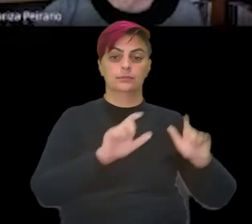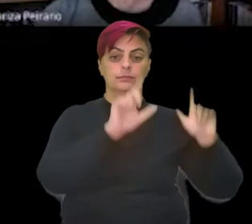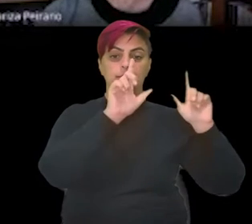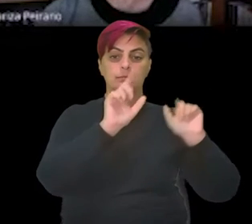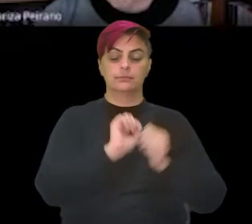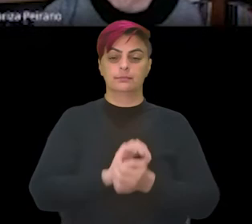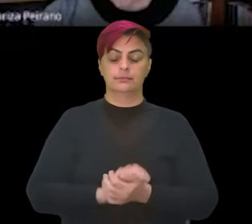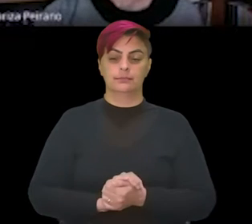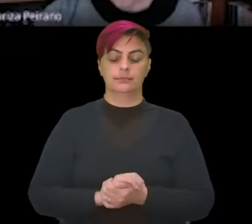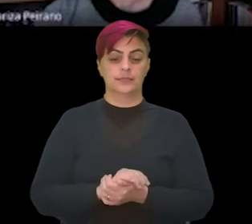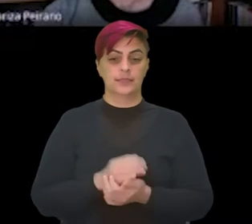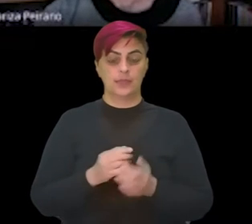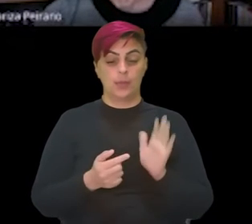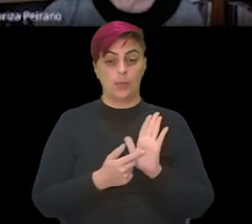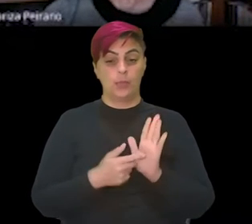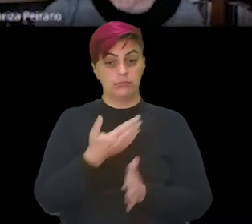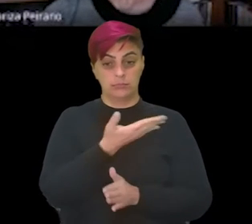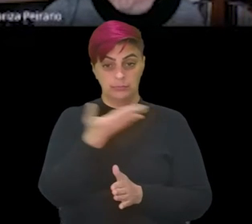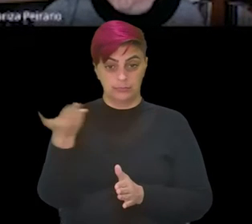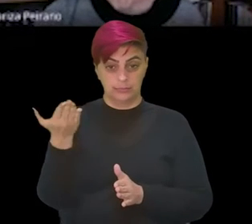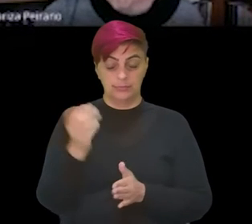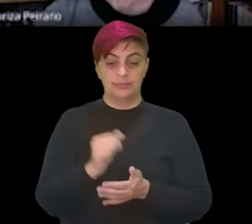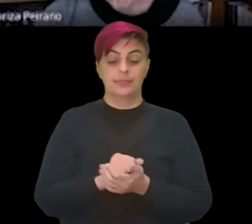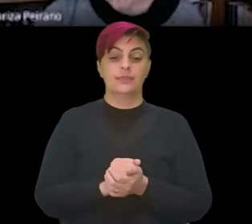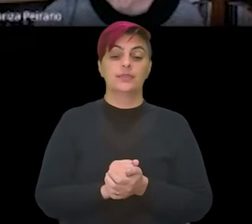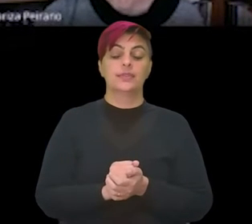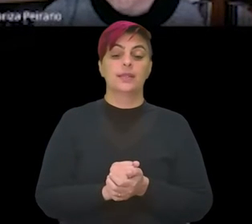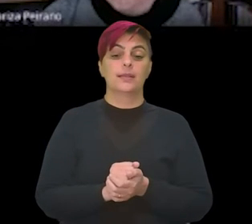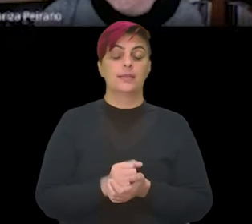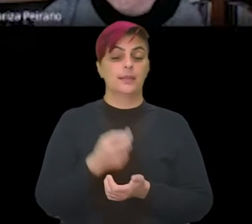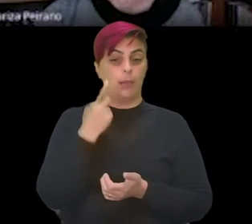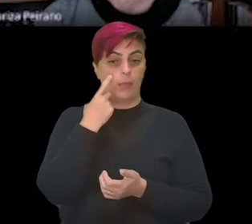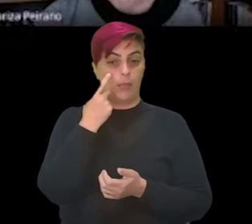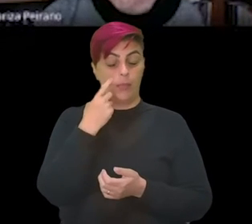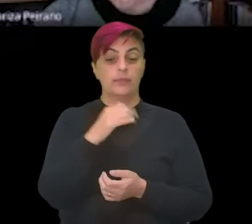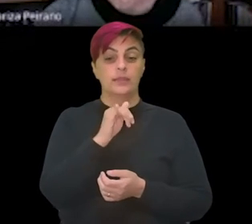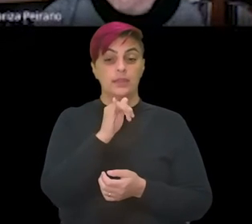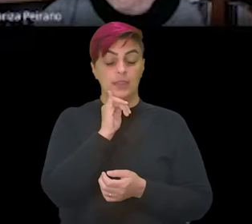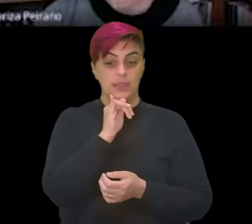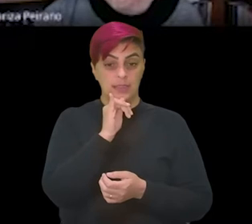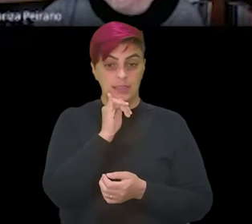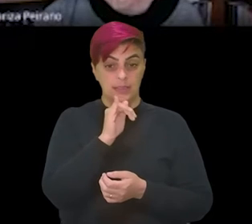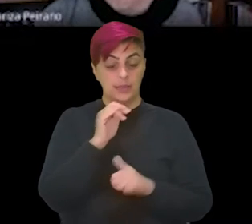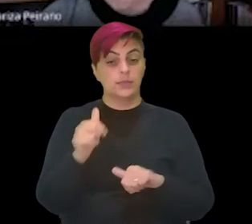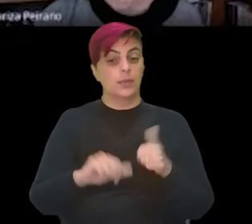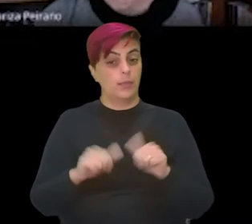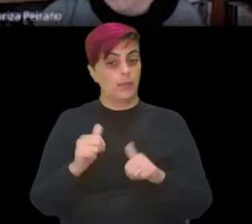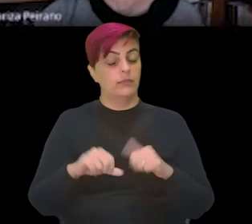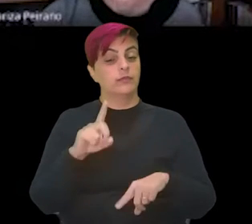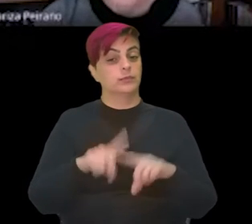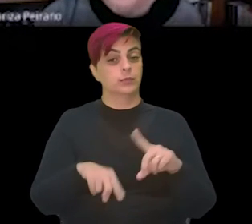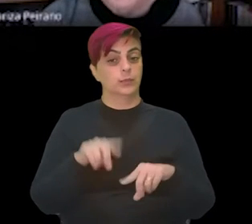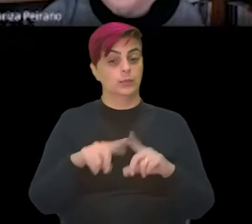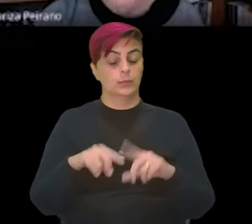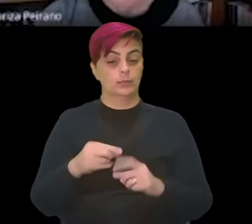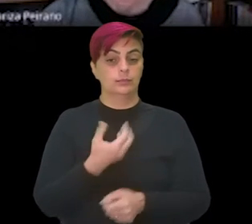que apresento agora, só para vocês terem marcados alguns exemplos das reações e reanálises ao